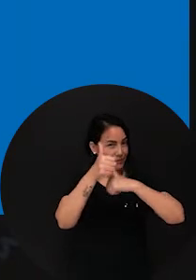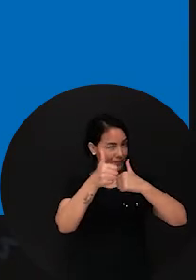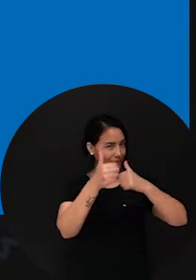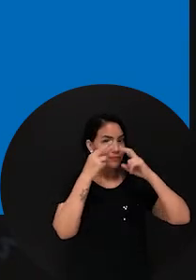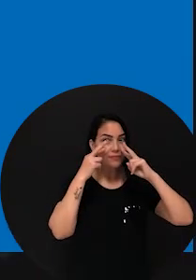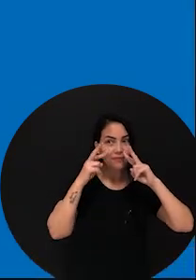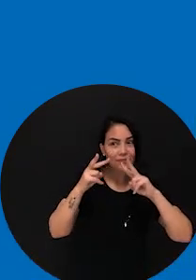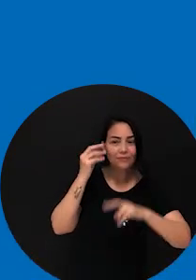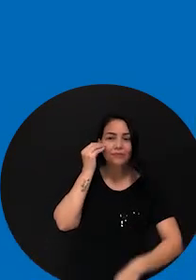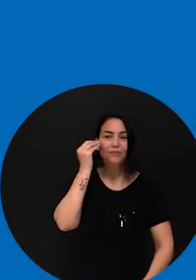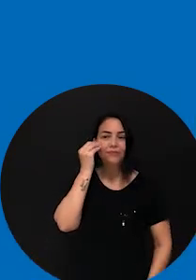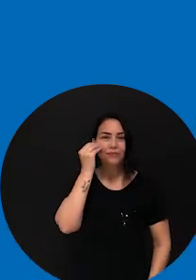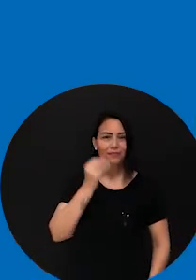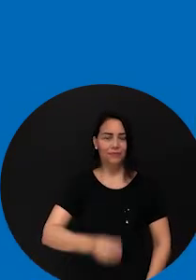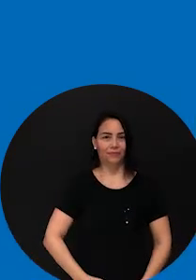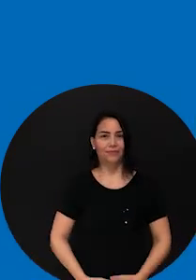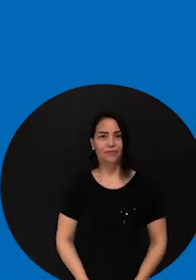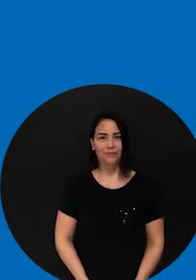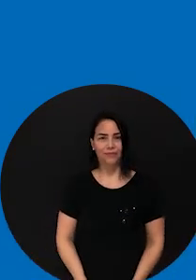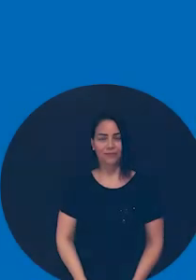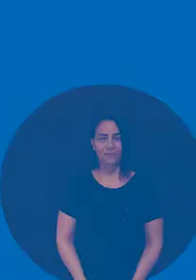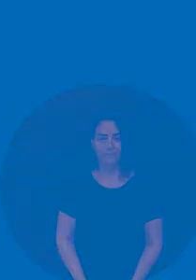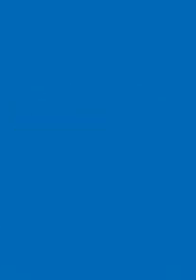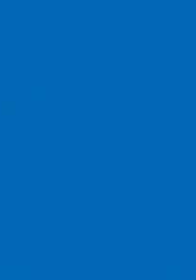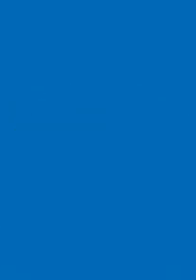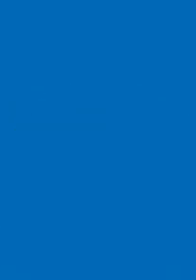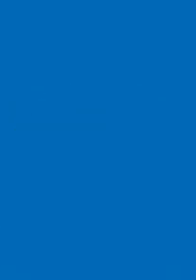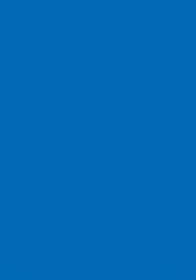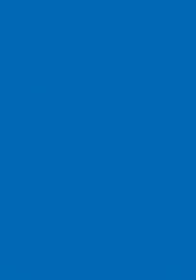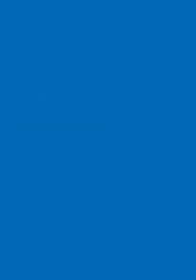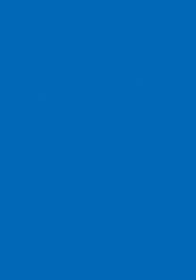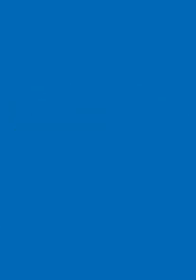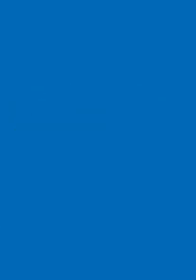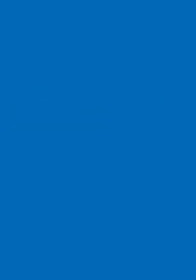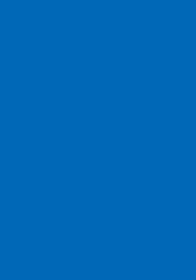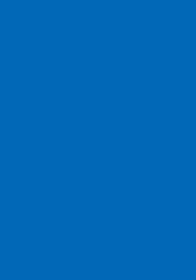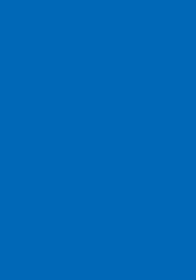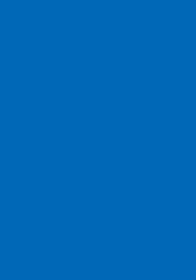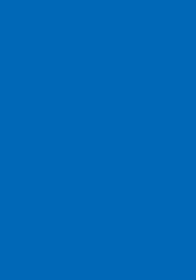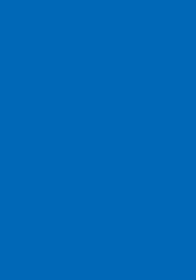Vamos tentar lá, vamos ver. Agora vai.